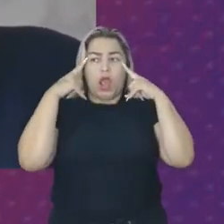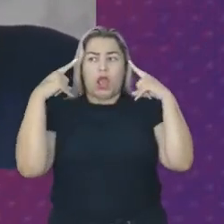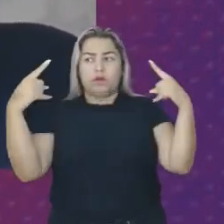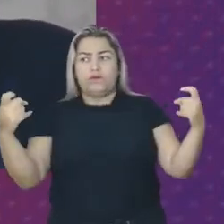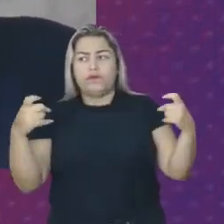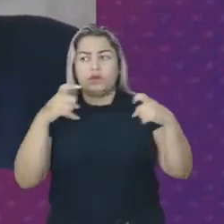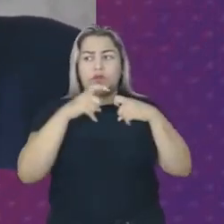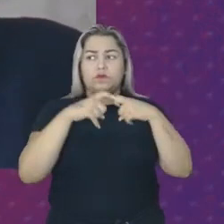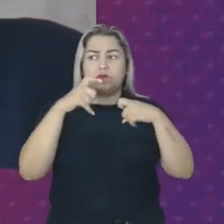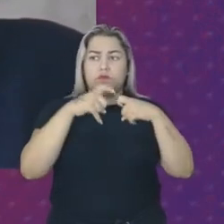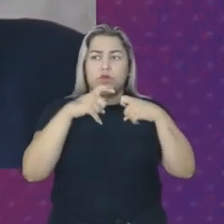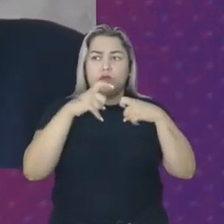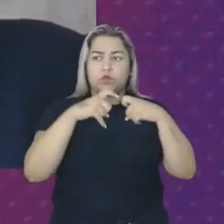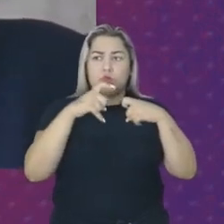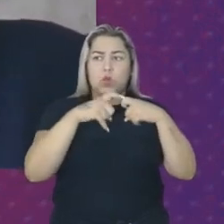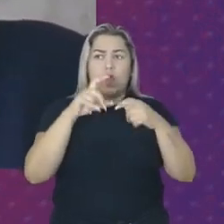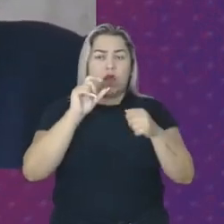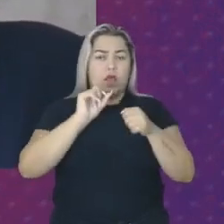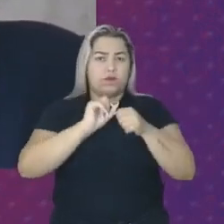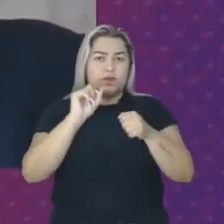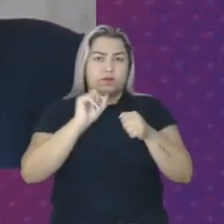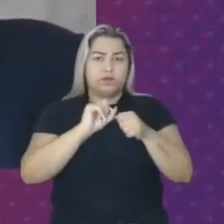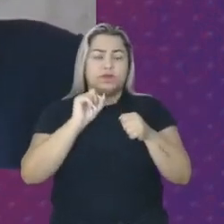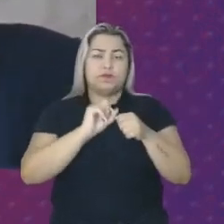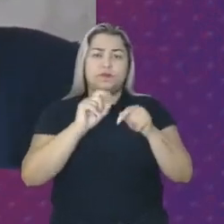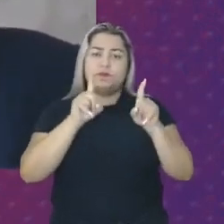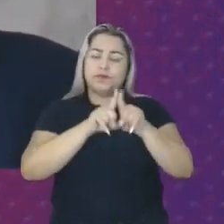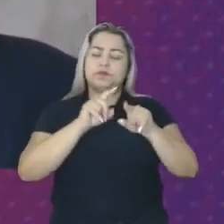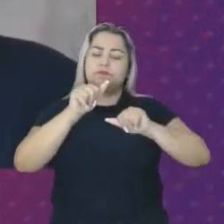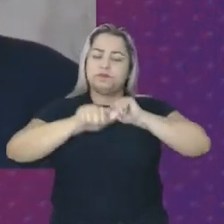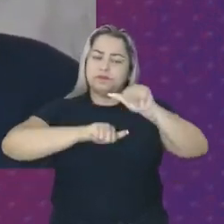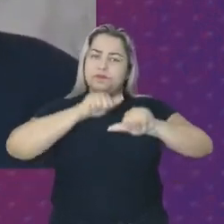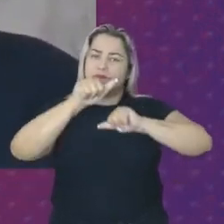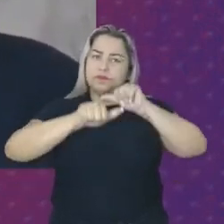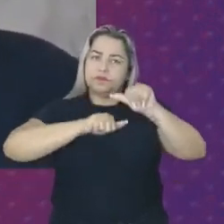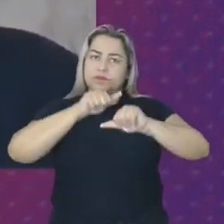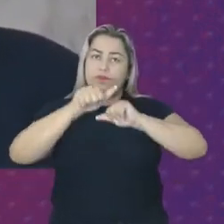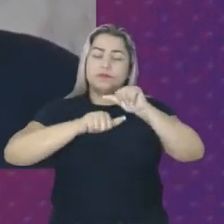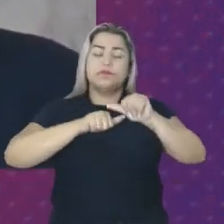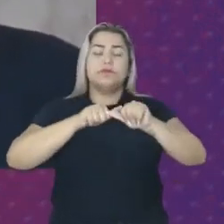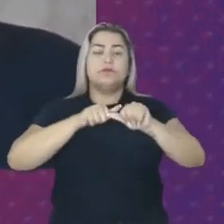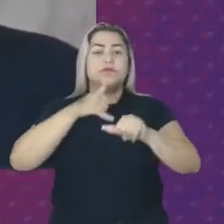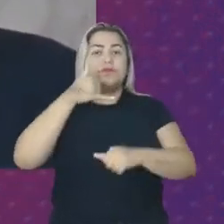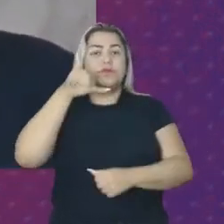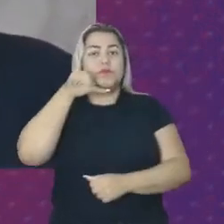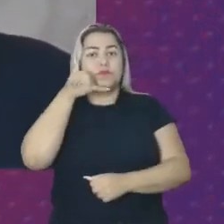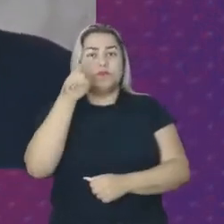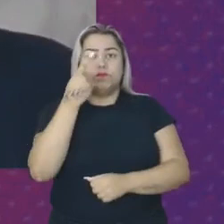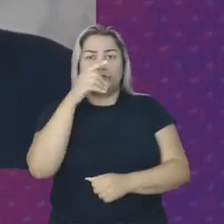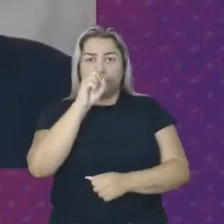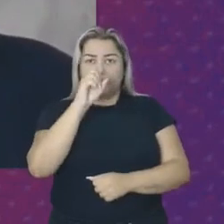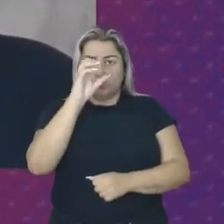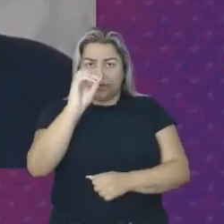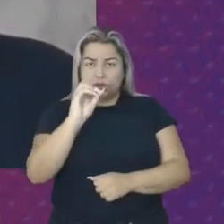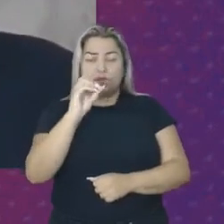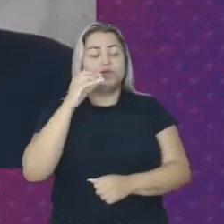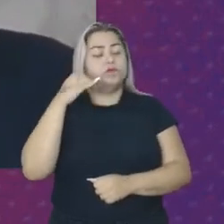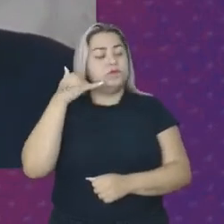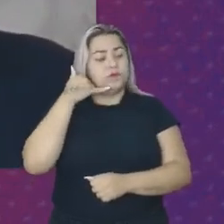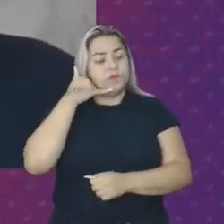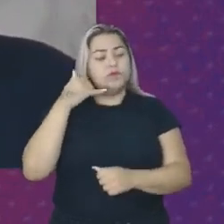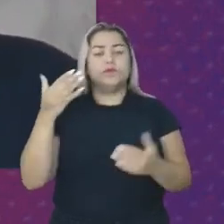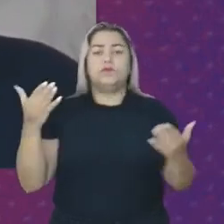Fizemos também uma grande inovação, que é que o Ligue 180 agora pode